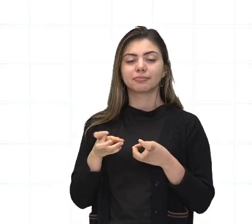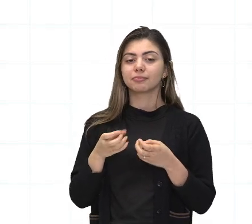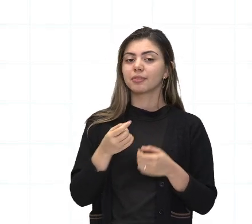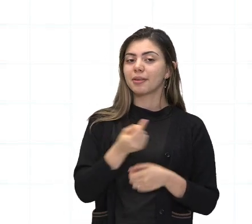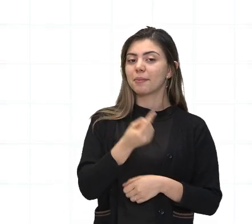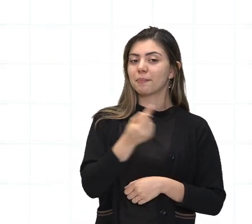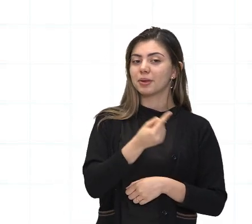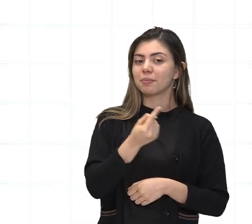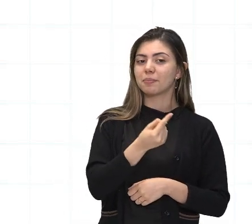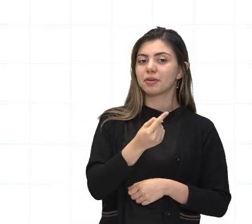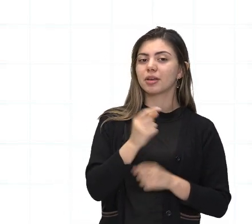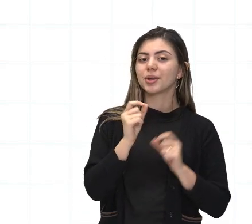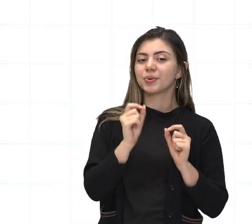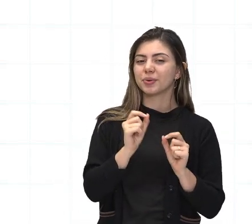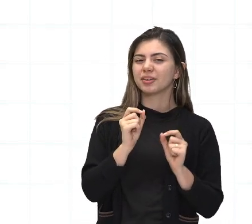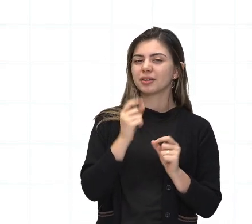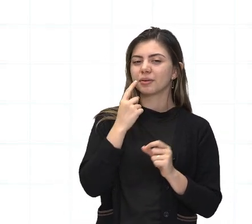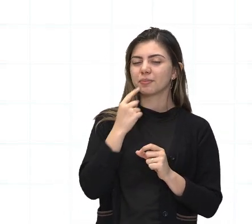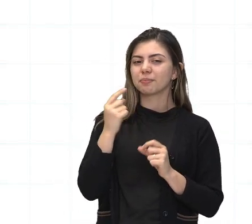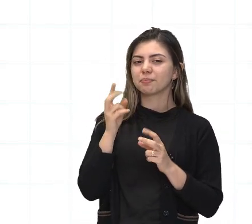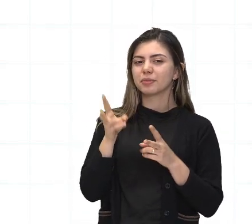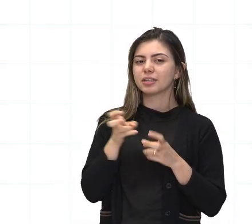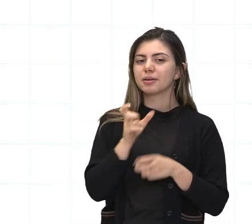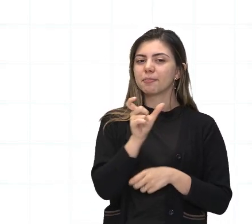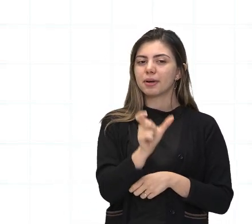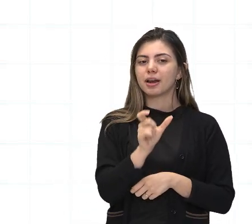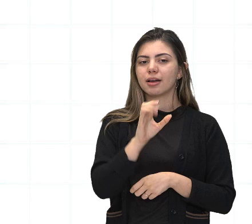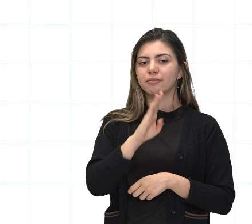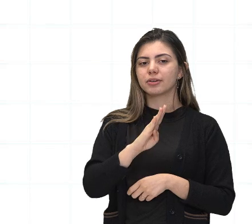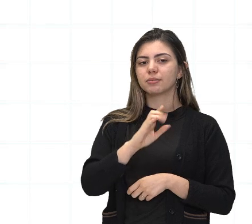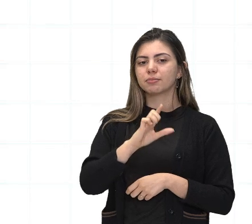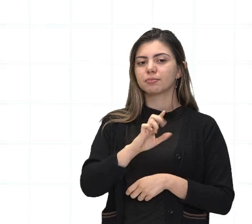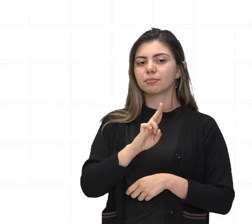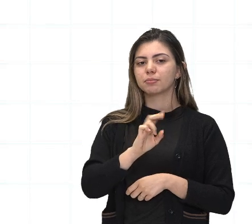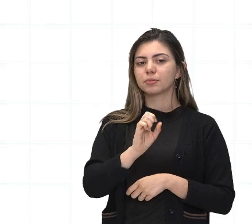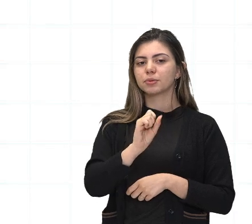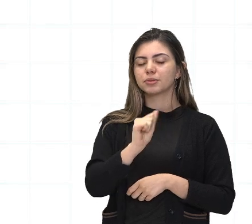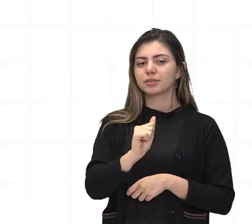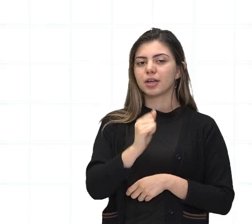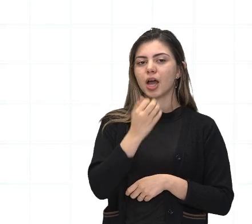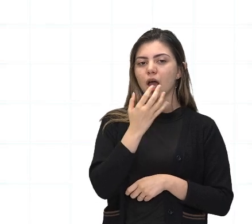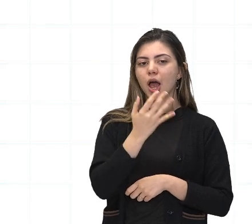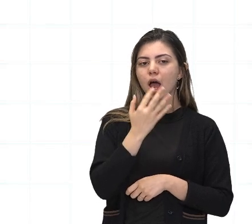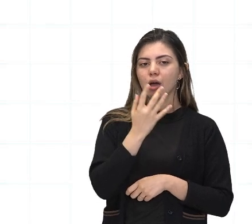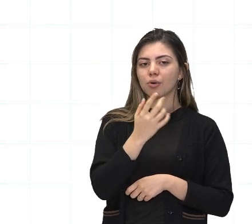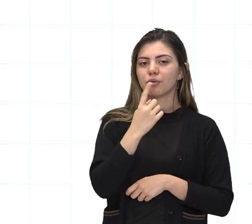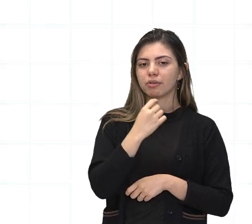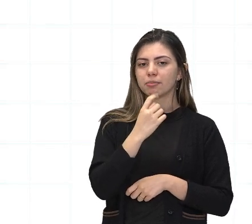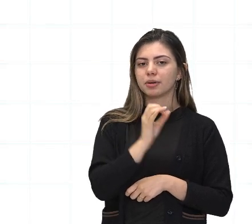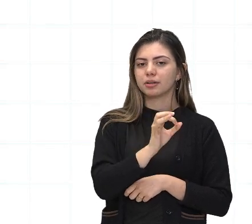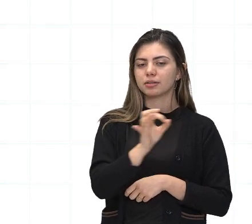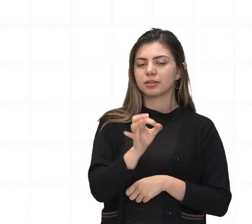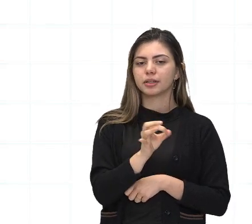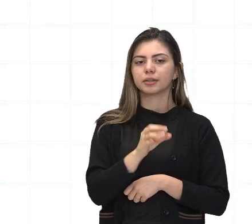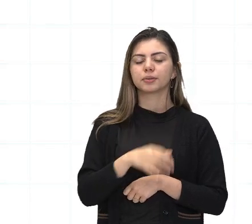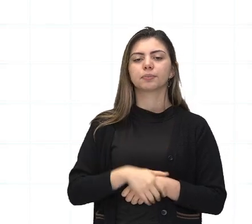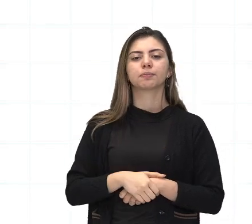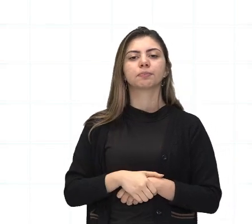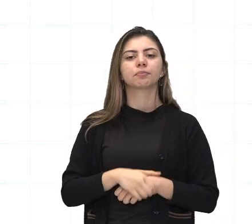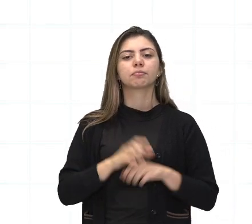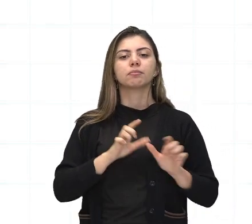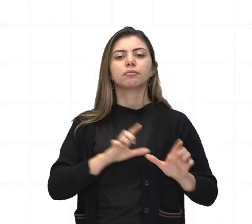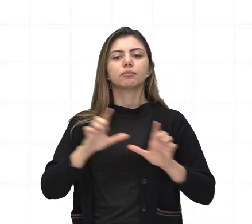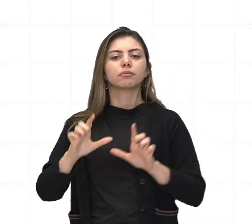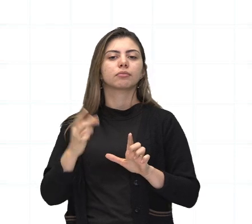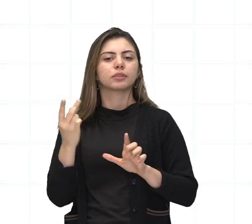primeira, nós temos aqui a palavra blusa em destaque, né? E na